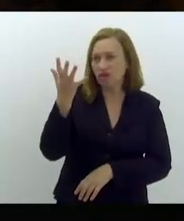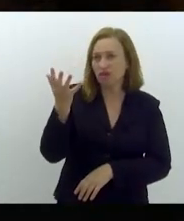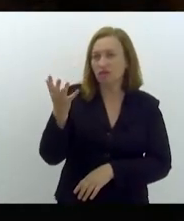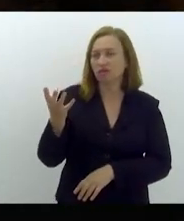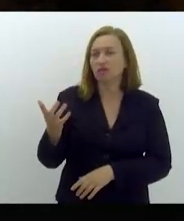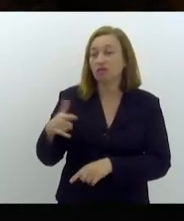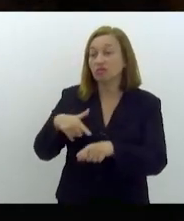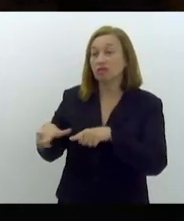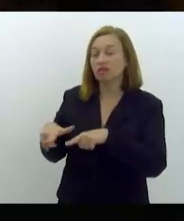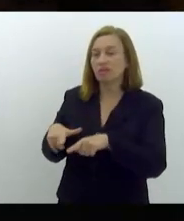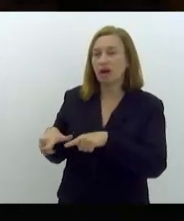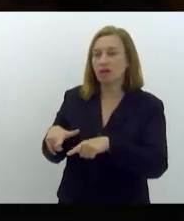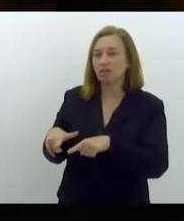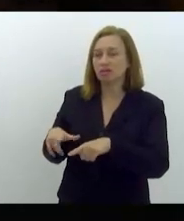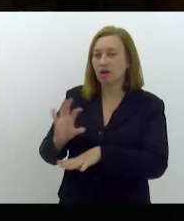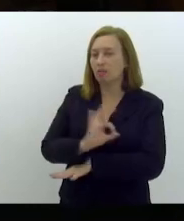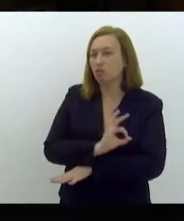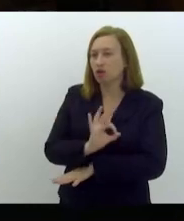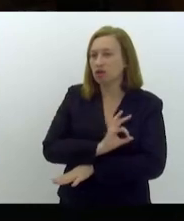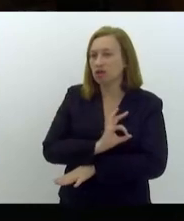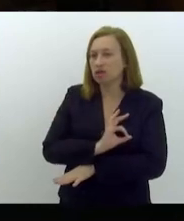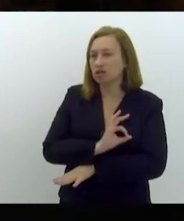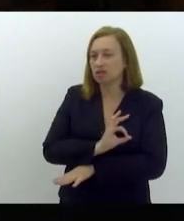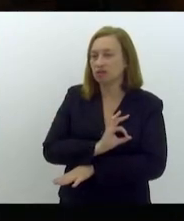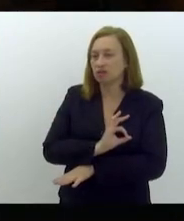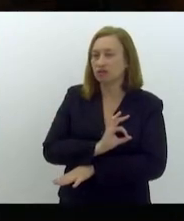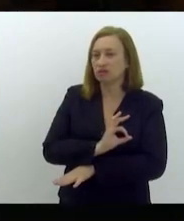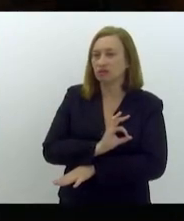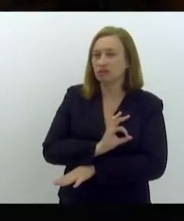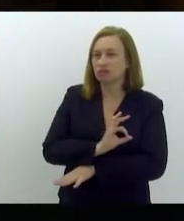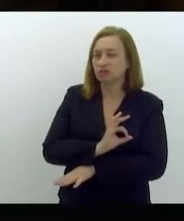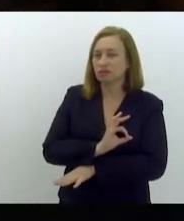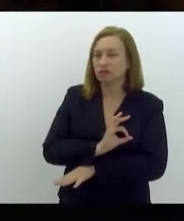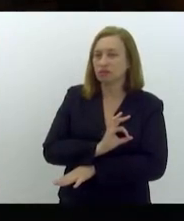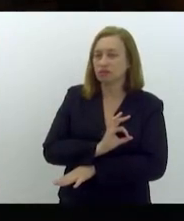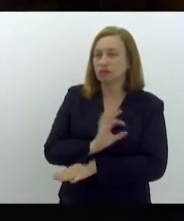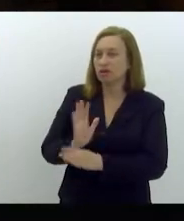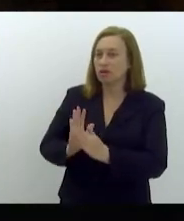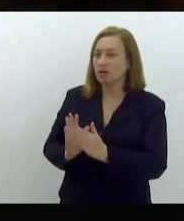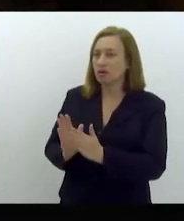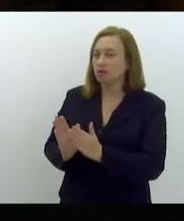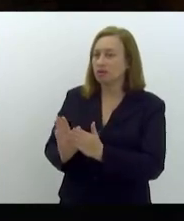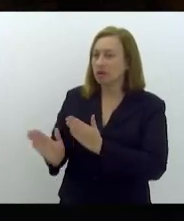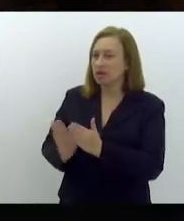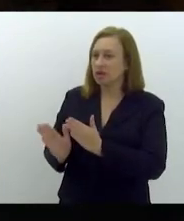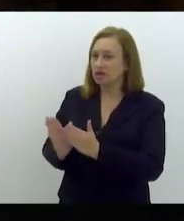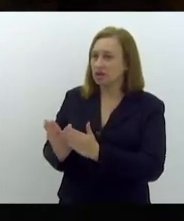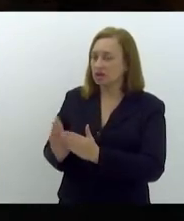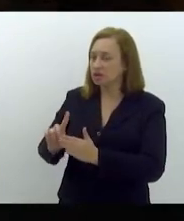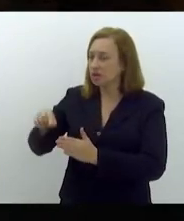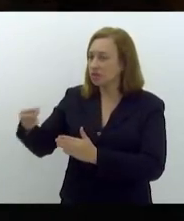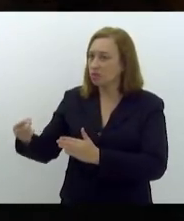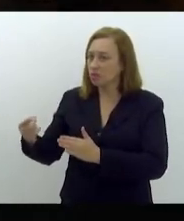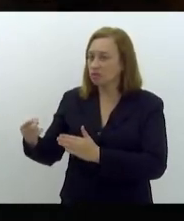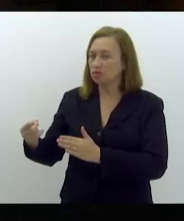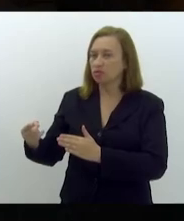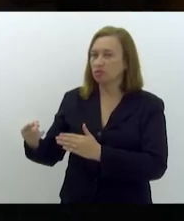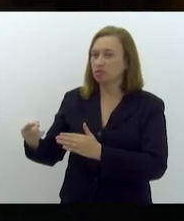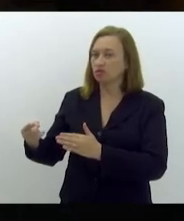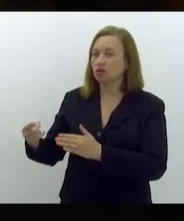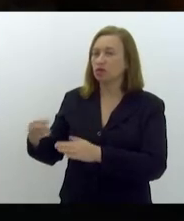operações durante e antes durante e depois do horário escolar